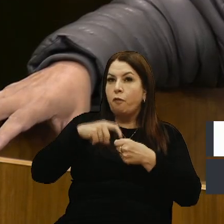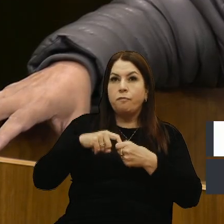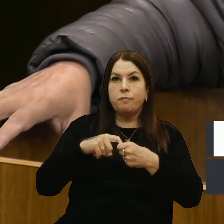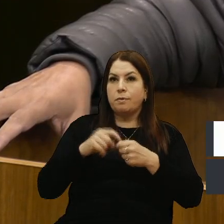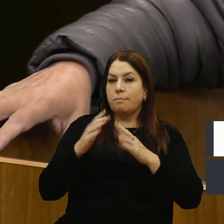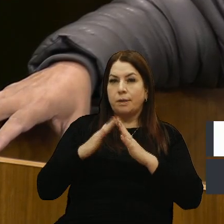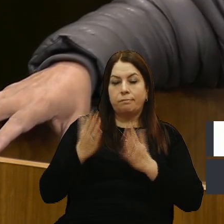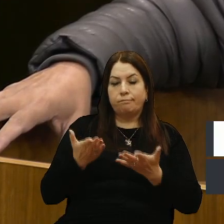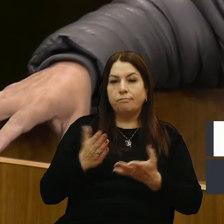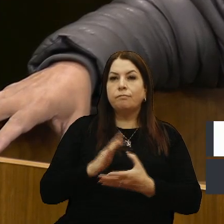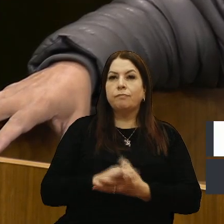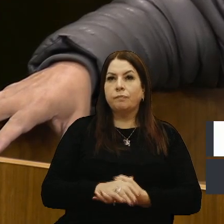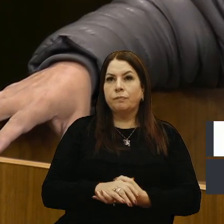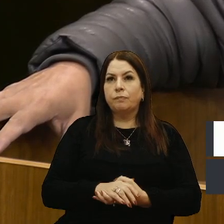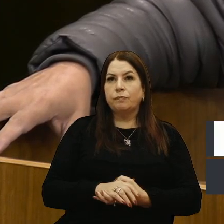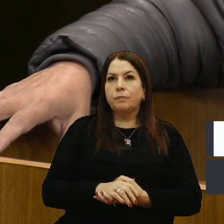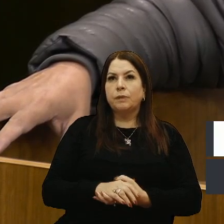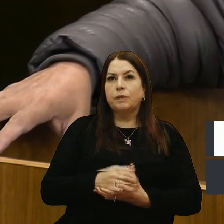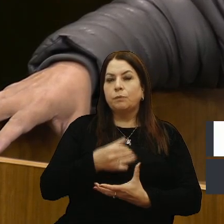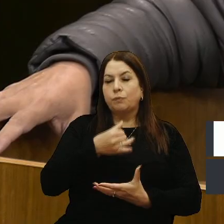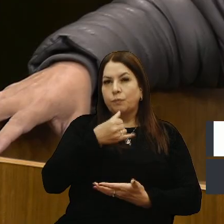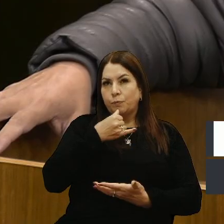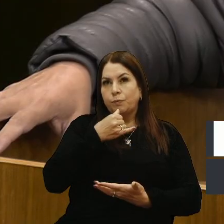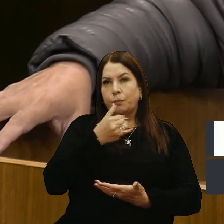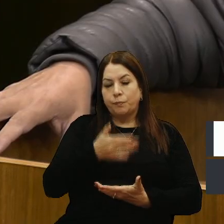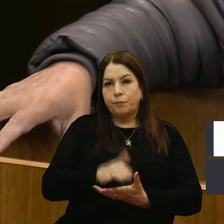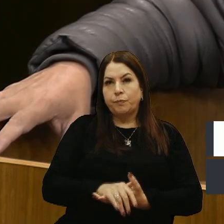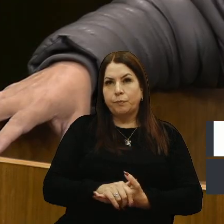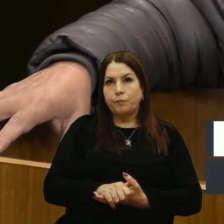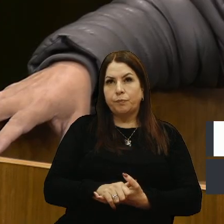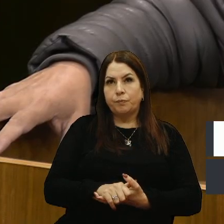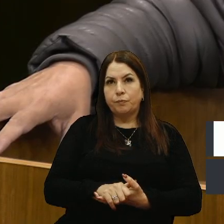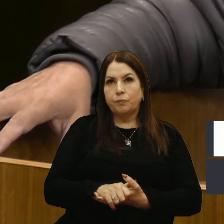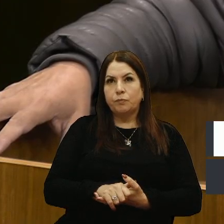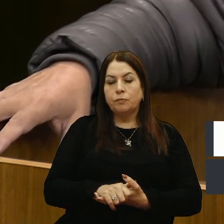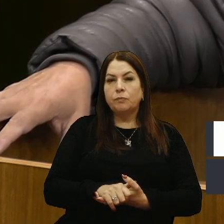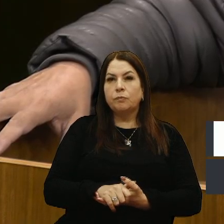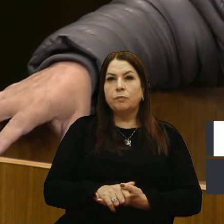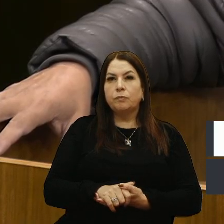para casa. Então, isso é muito triste. Quero